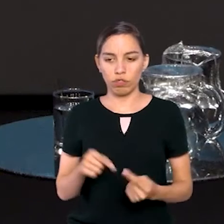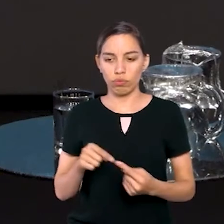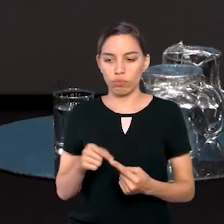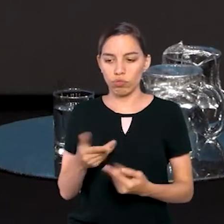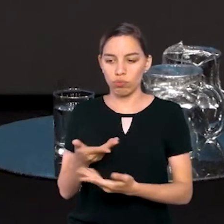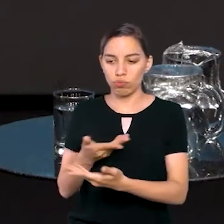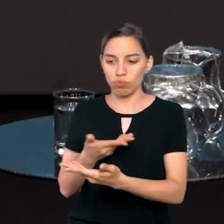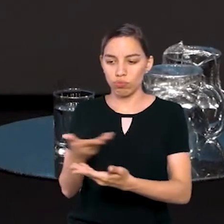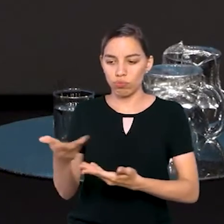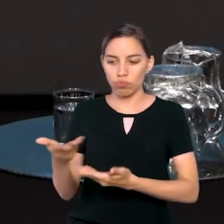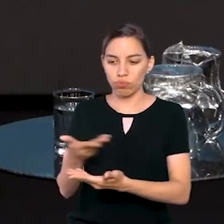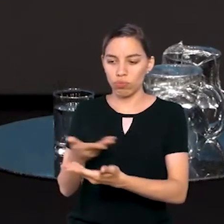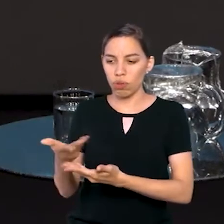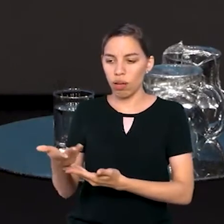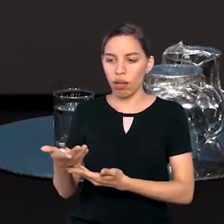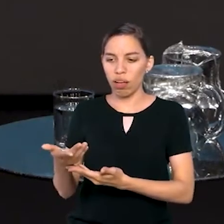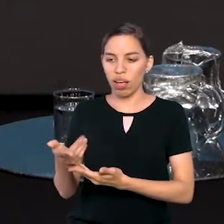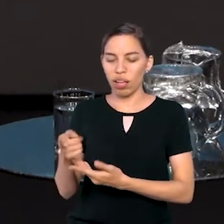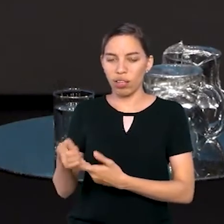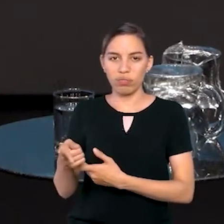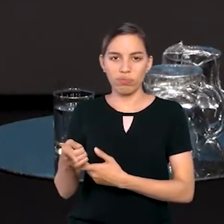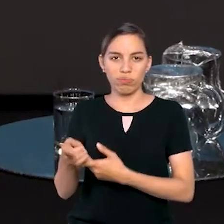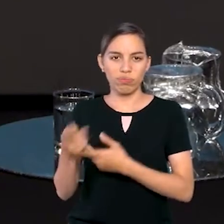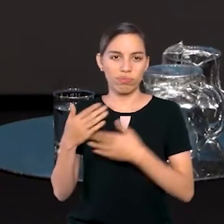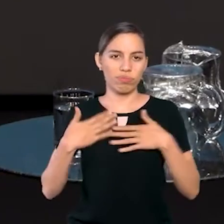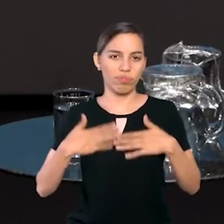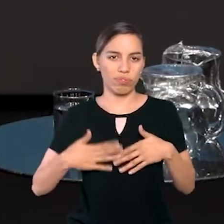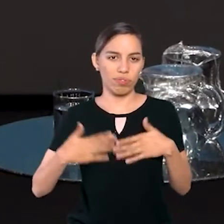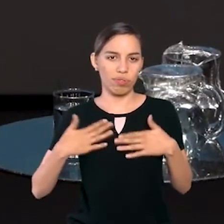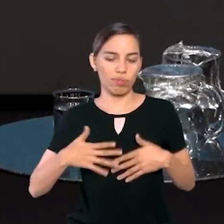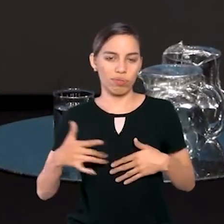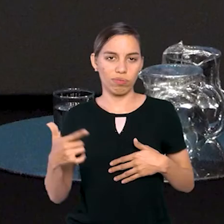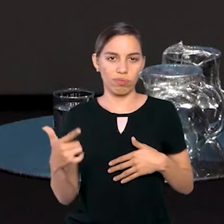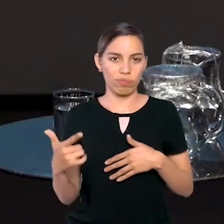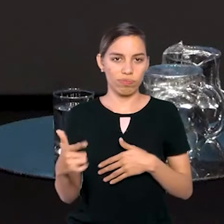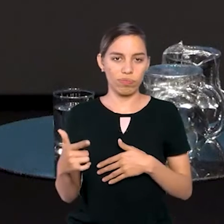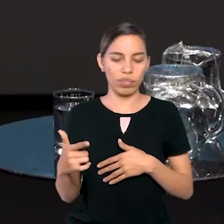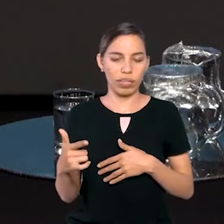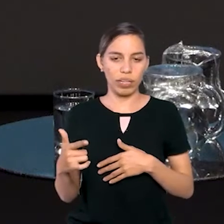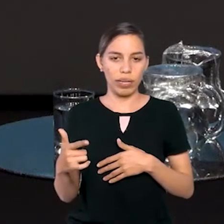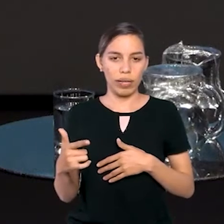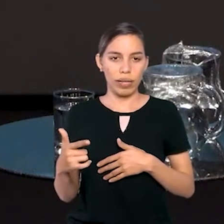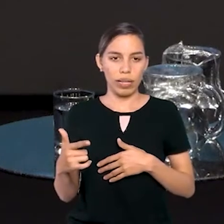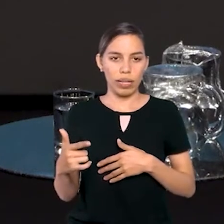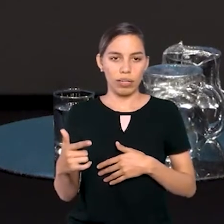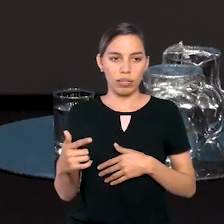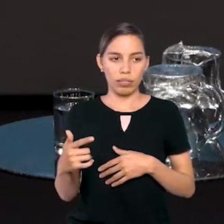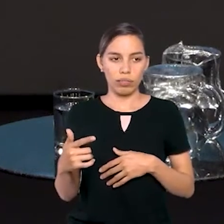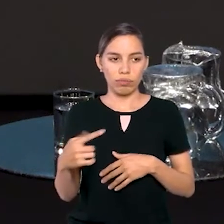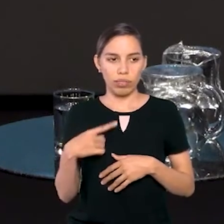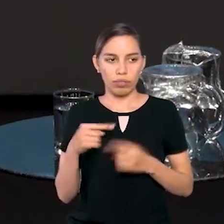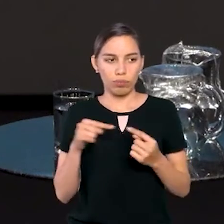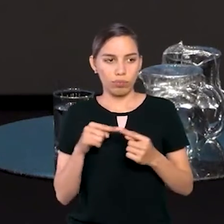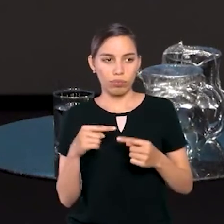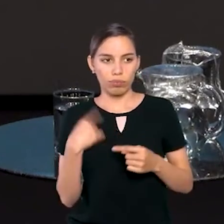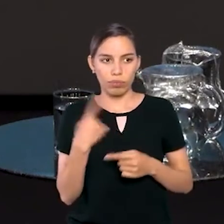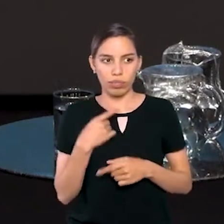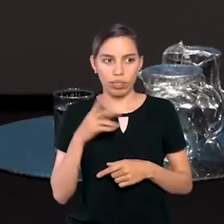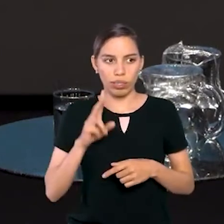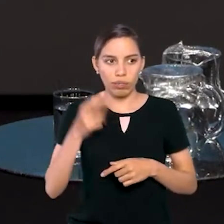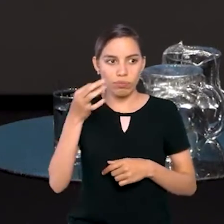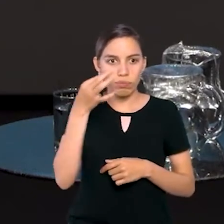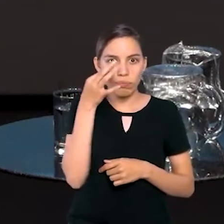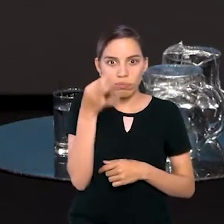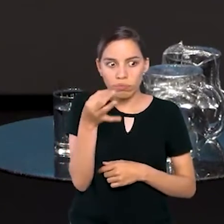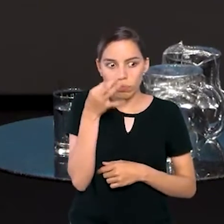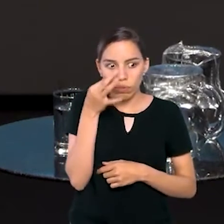entrega, de relaxamento. Ela faz com que a gente fique o tempo inteiro, na verdade, atento e vigilante.